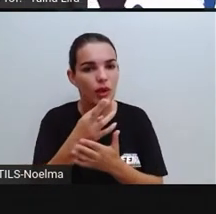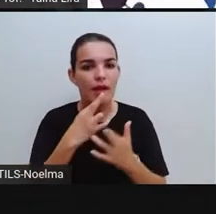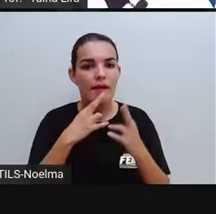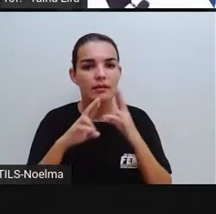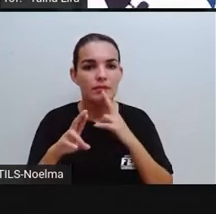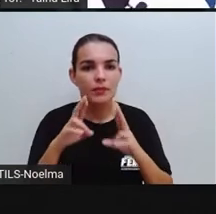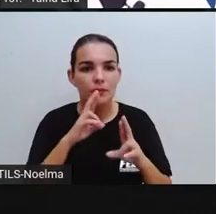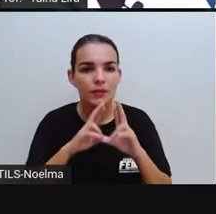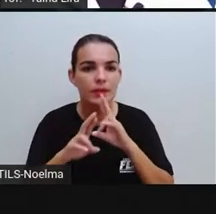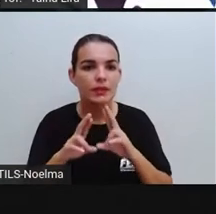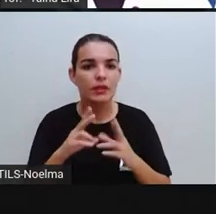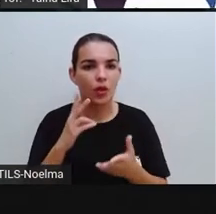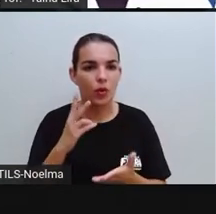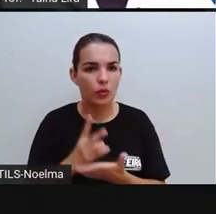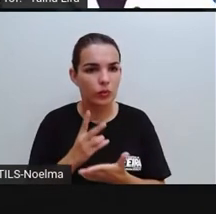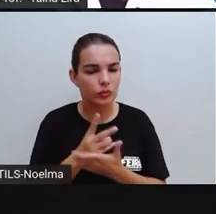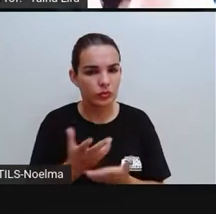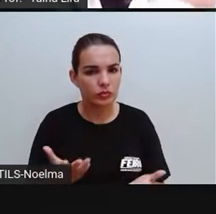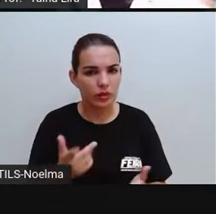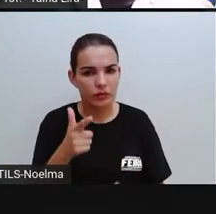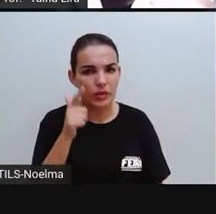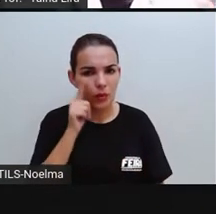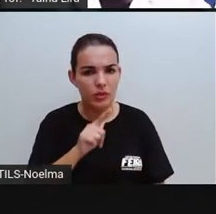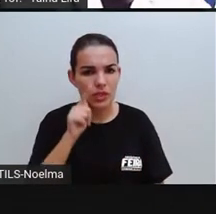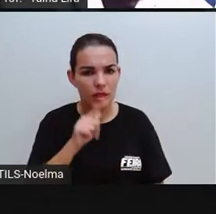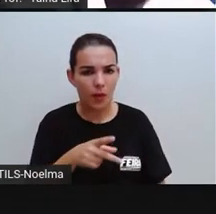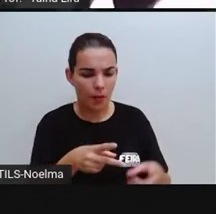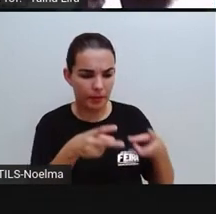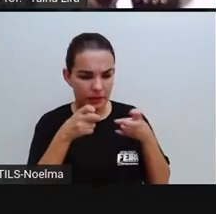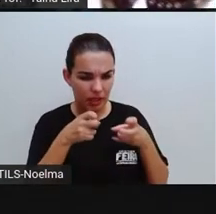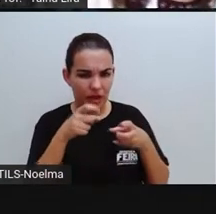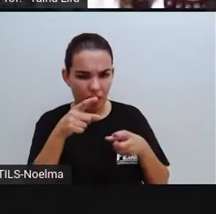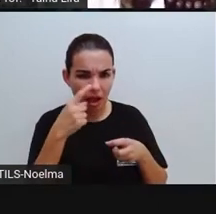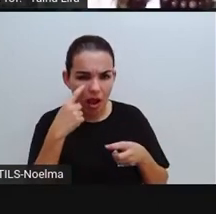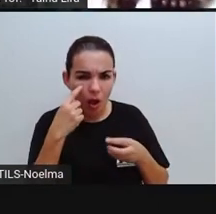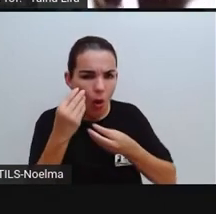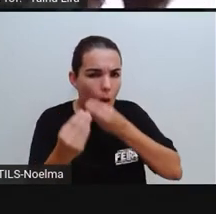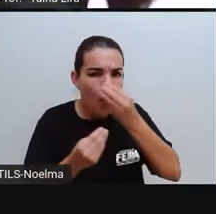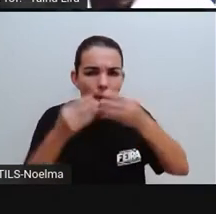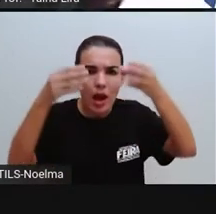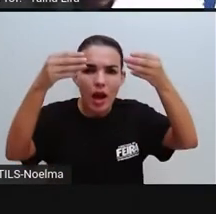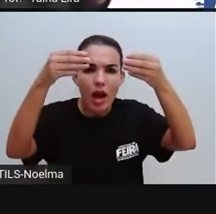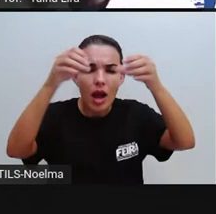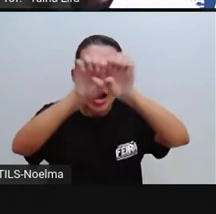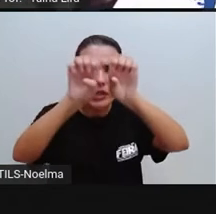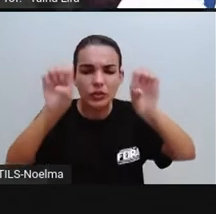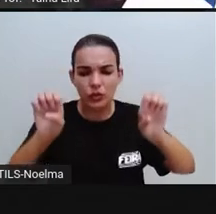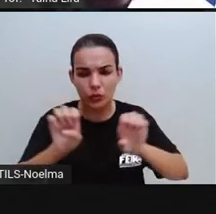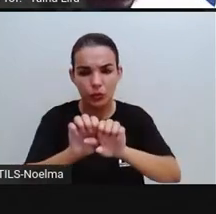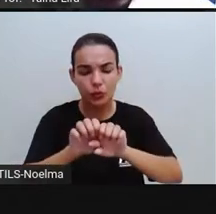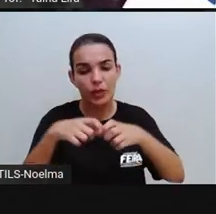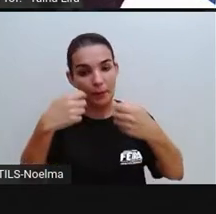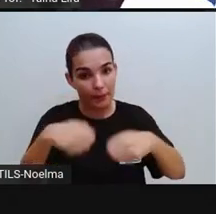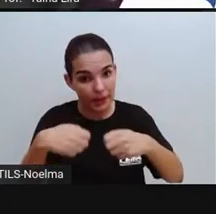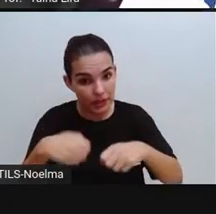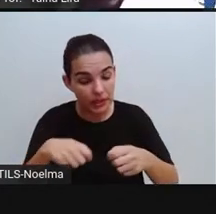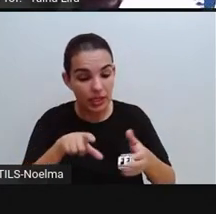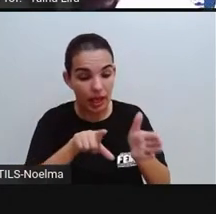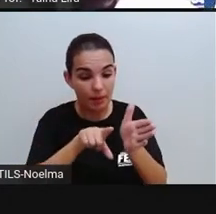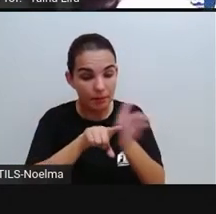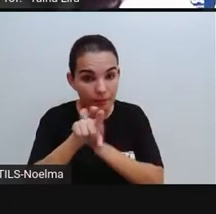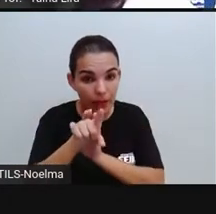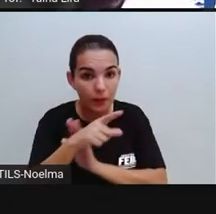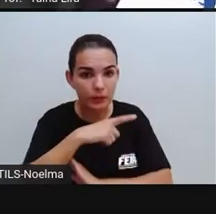conseguiram observar como é a estrutura de uma entrevista escrita no papel? Então, precisa ter a pergunta com a